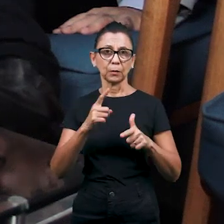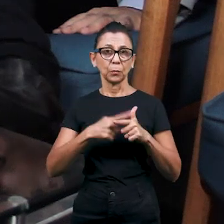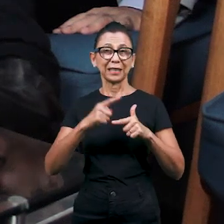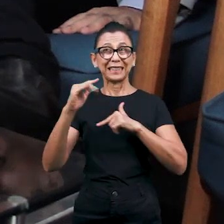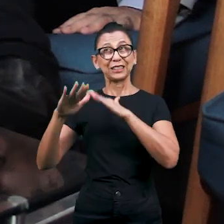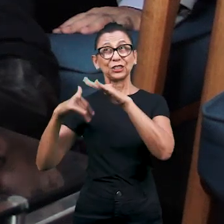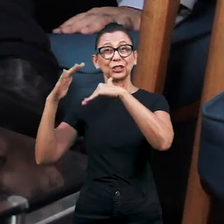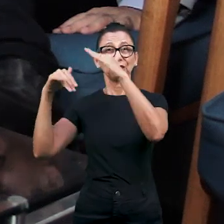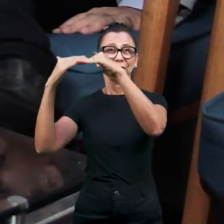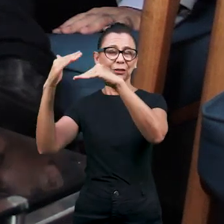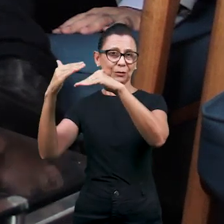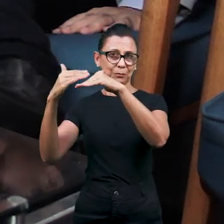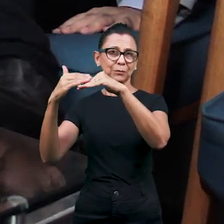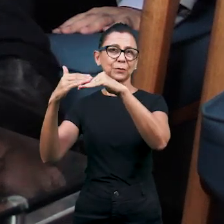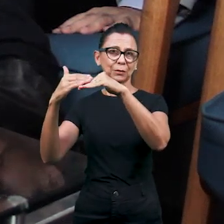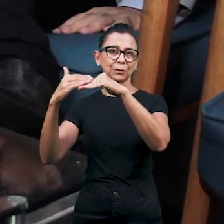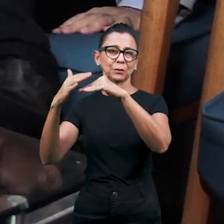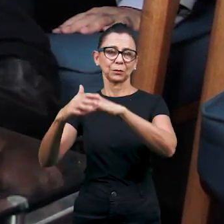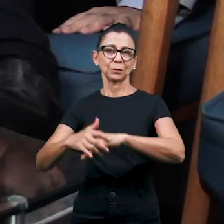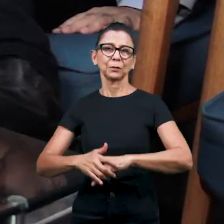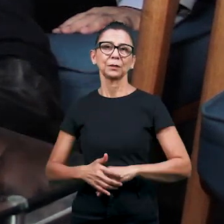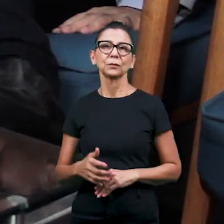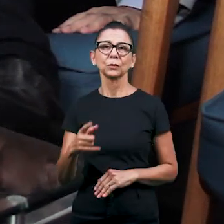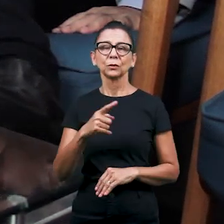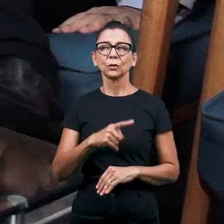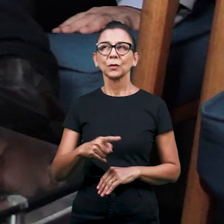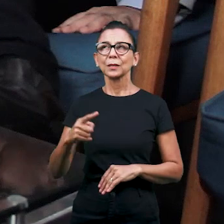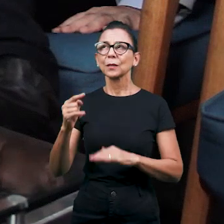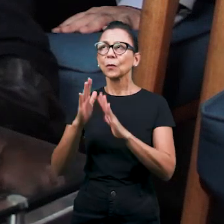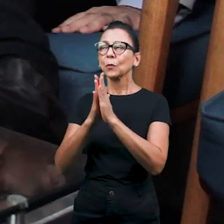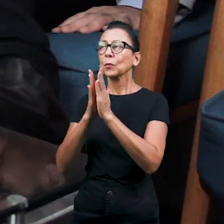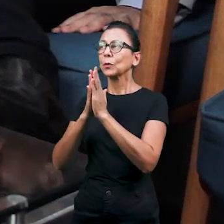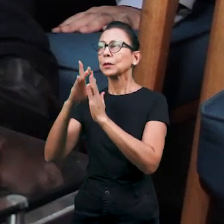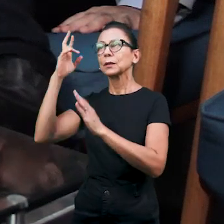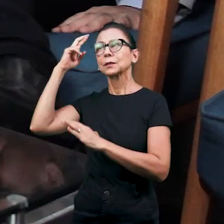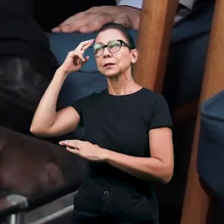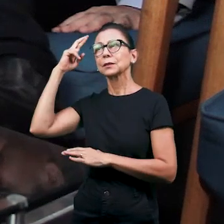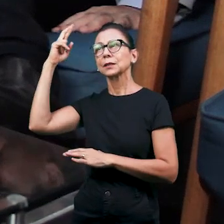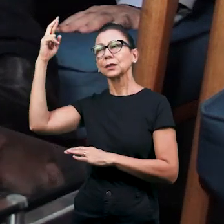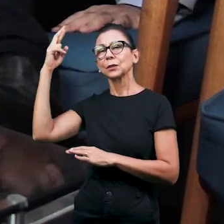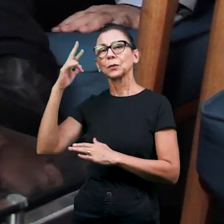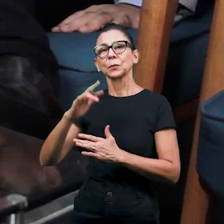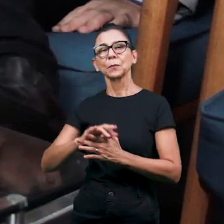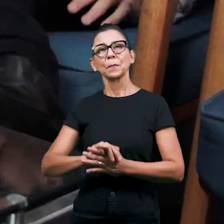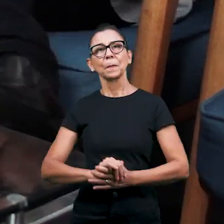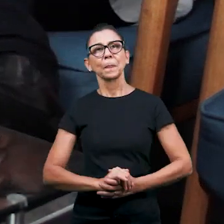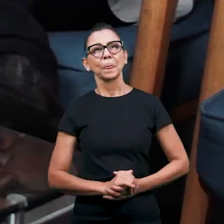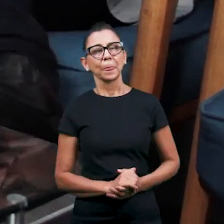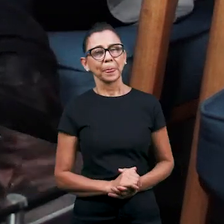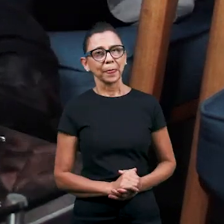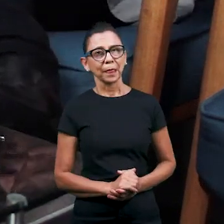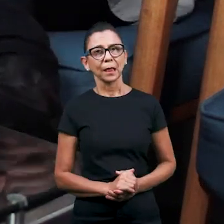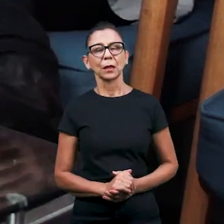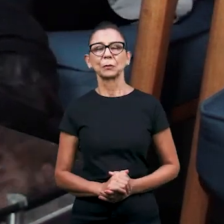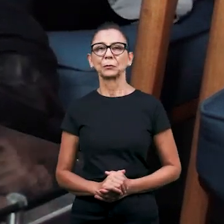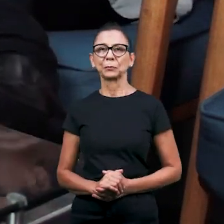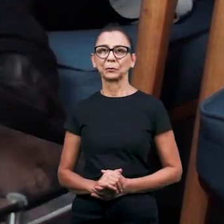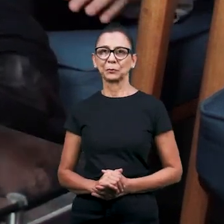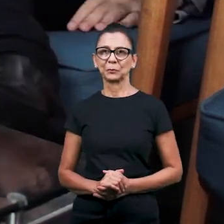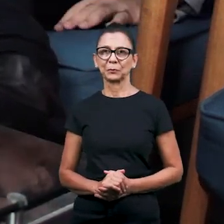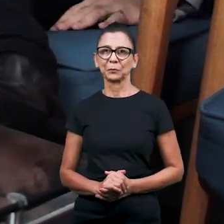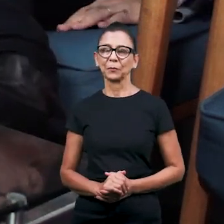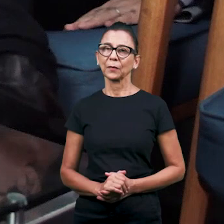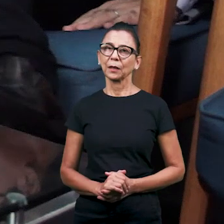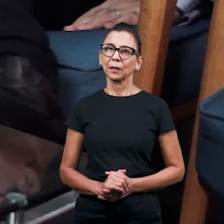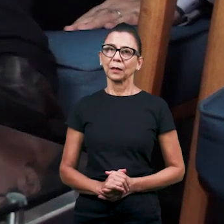assim, um formato, né? Uma forma. Realmente o trabalho tem nasceu dessa forma. Tem uma direção